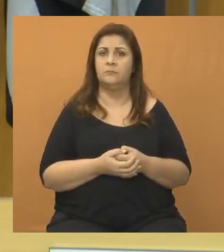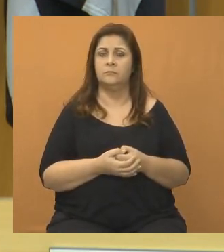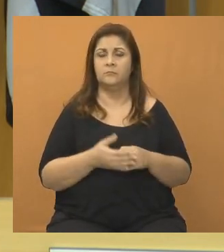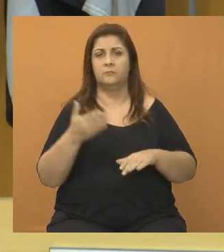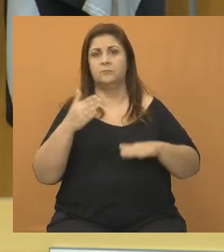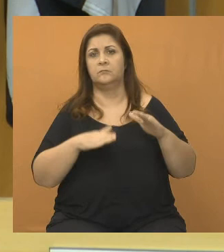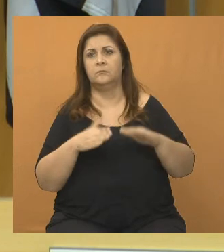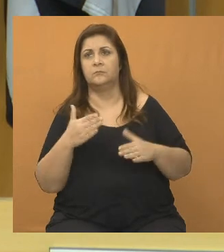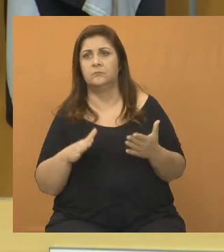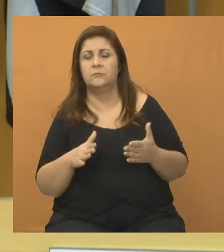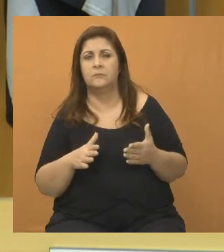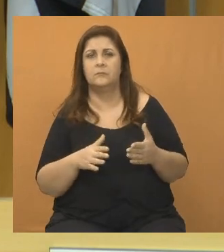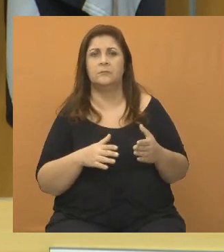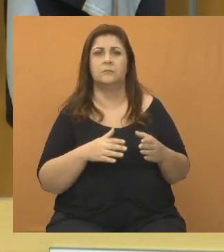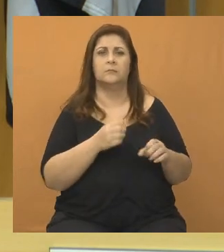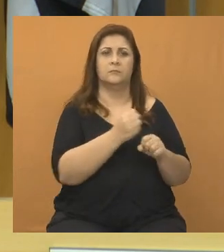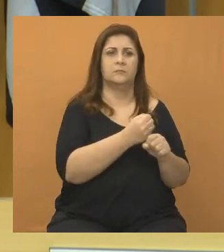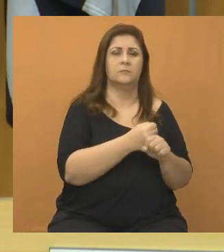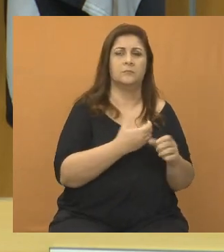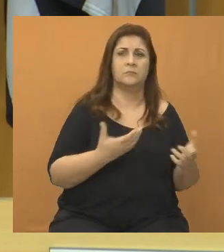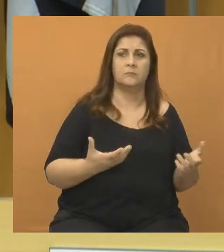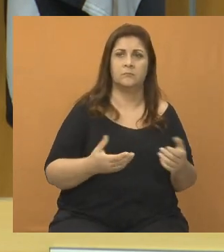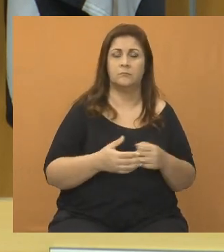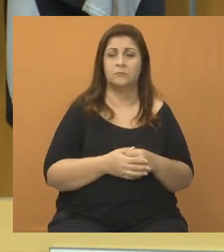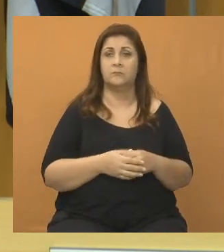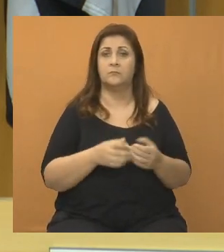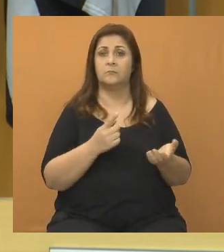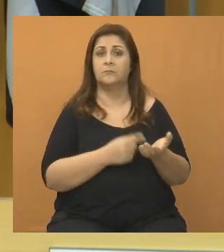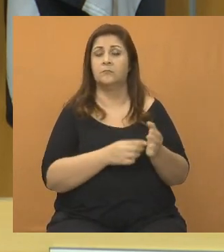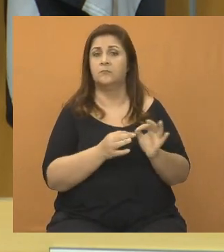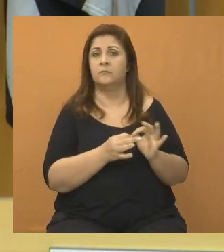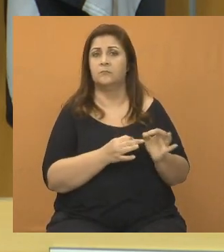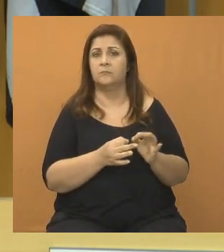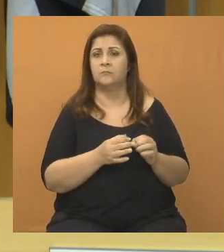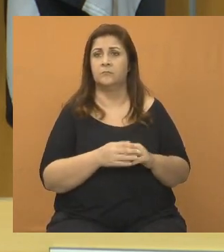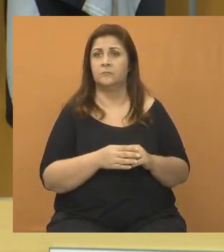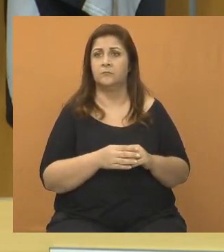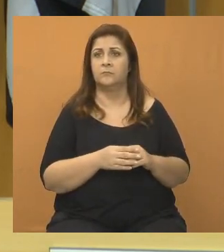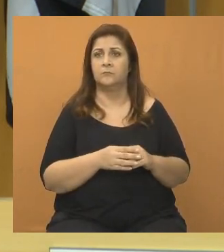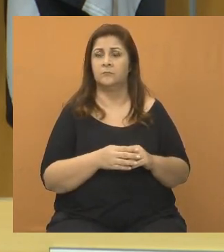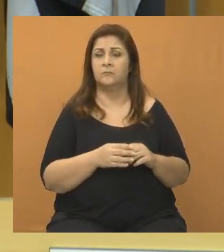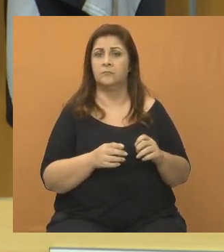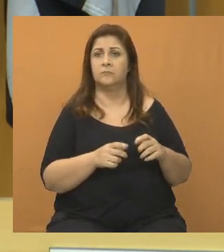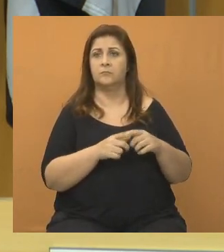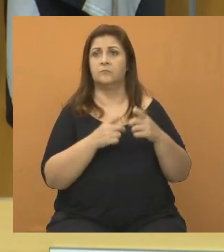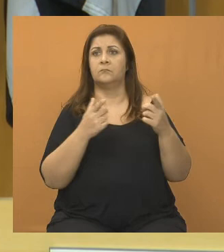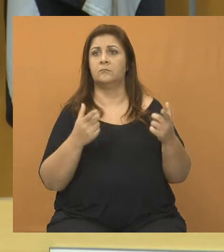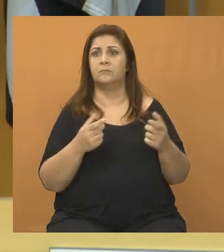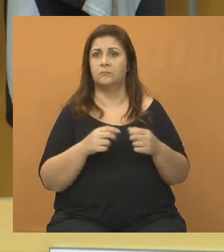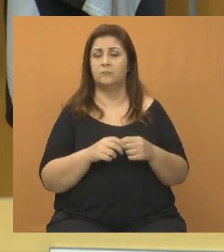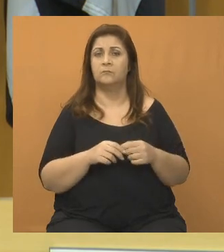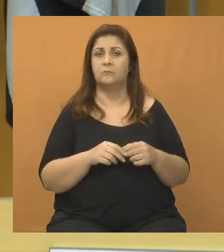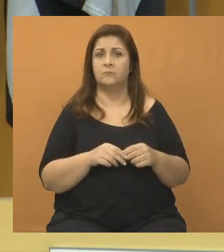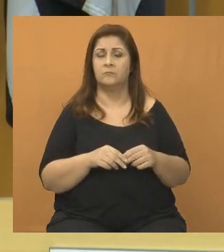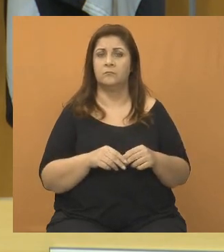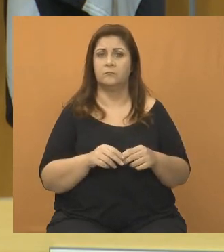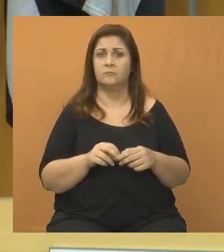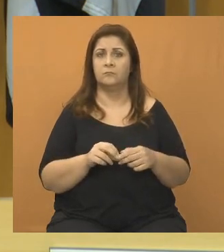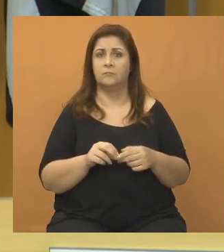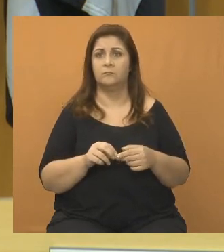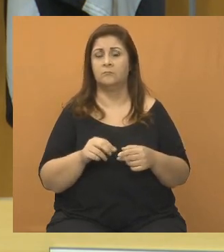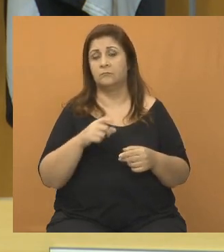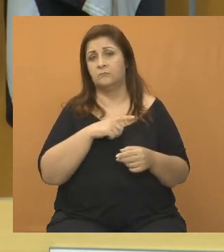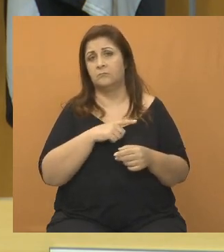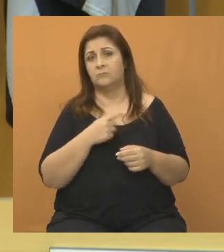às vezes é um projeto de infraestrutura, uma praça, o projeto ele acaba sendo superior ao volume que tem